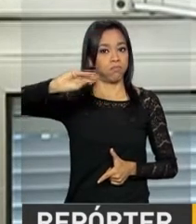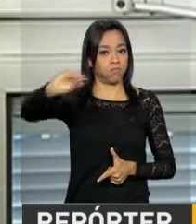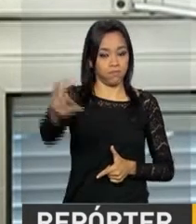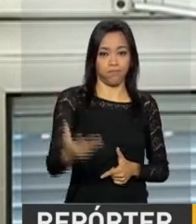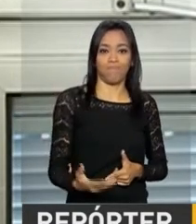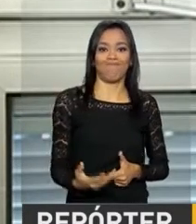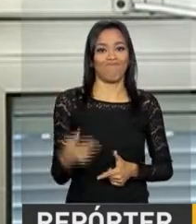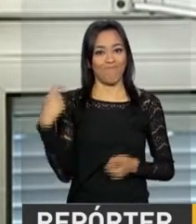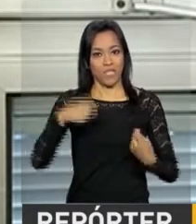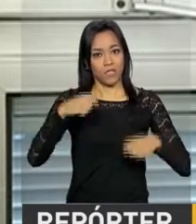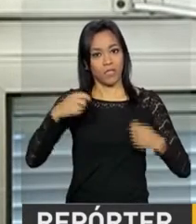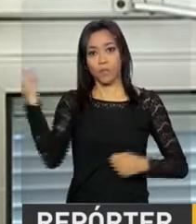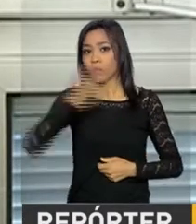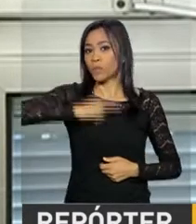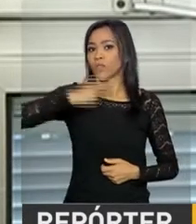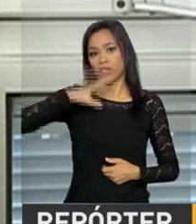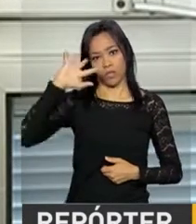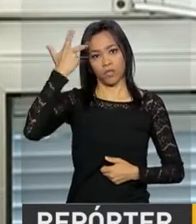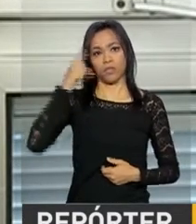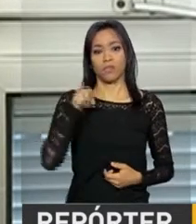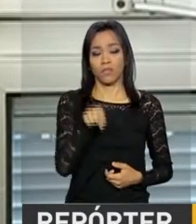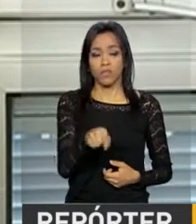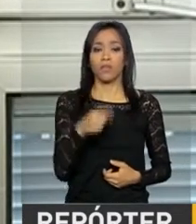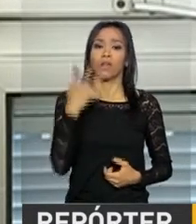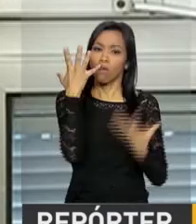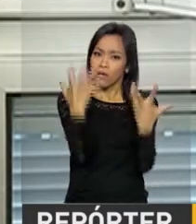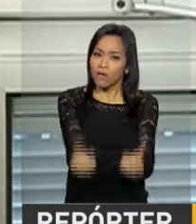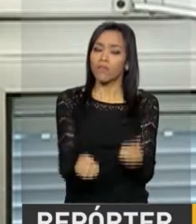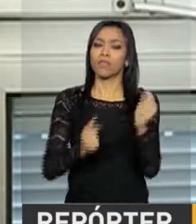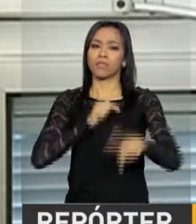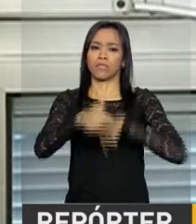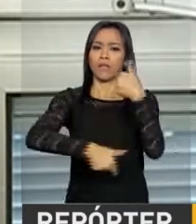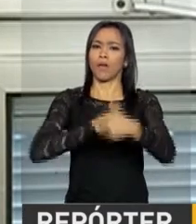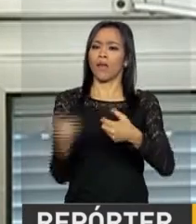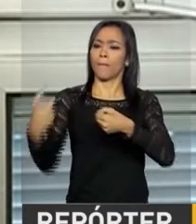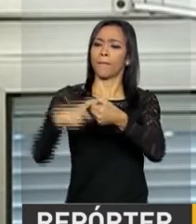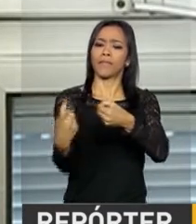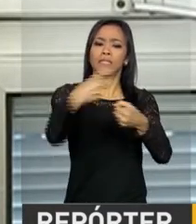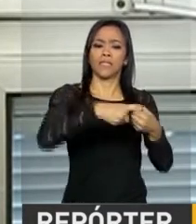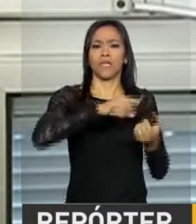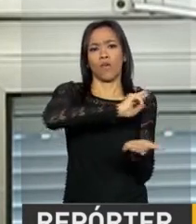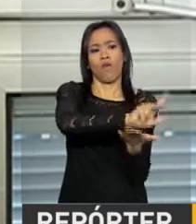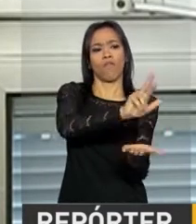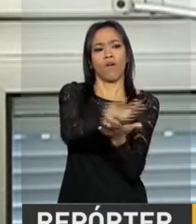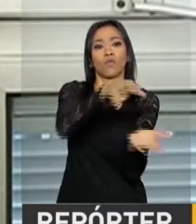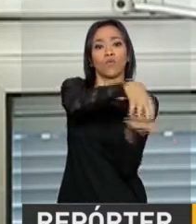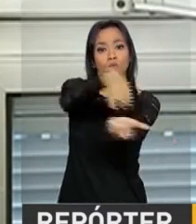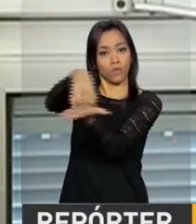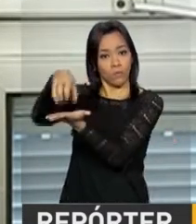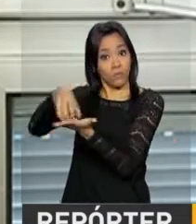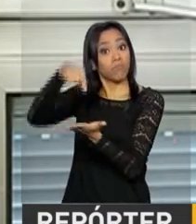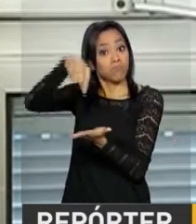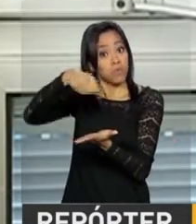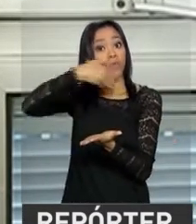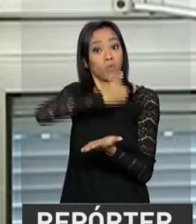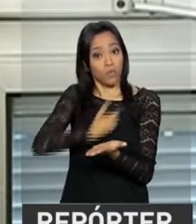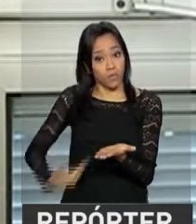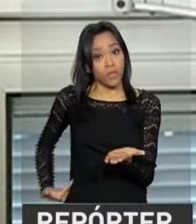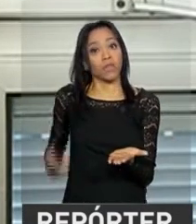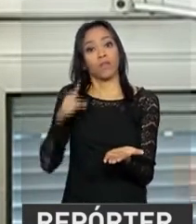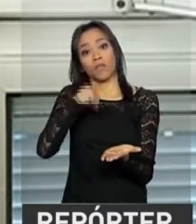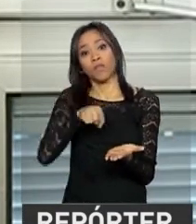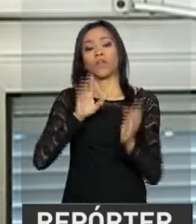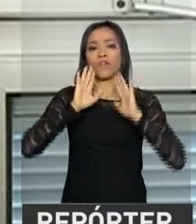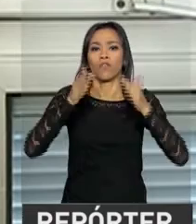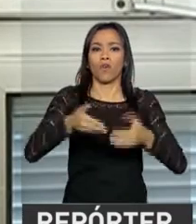estar a atacar logo urgentemente nós vamos trabalhar também em parceria com outros órgãos governamentais que trabalham a questão do saneamento